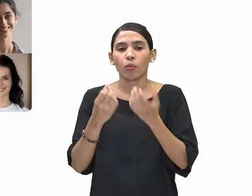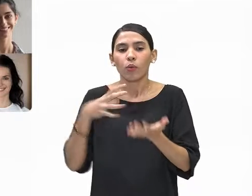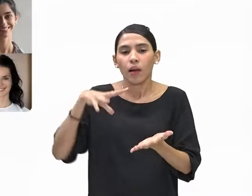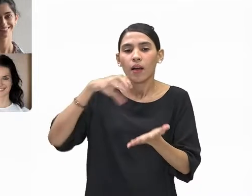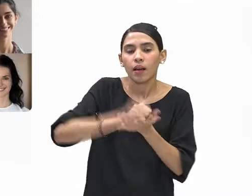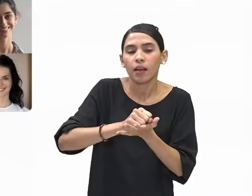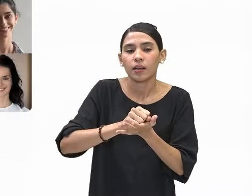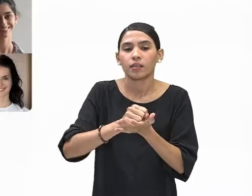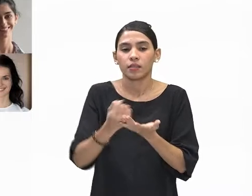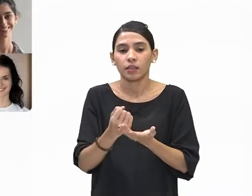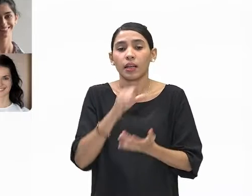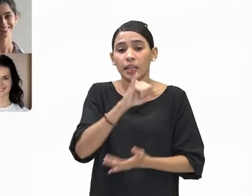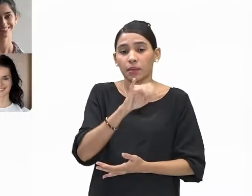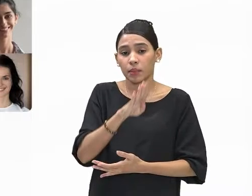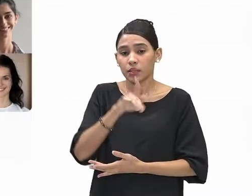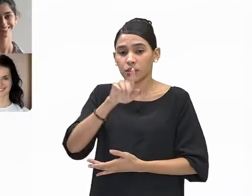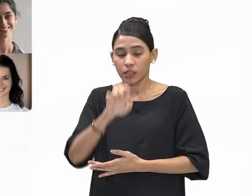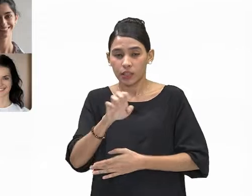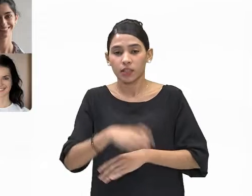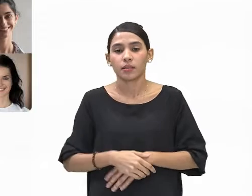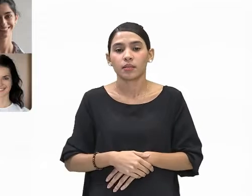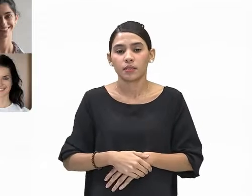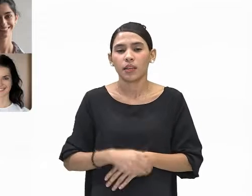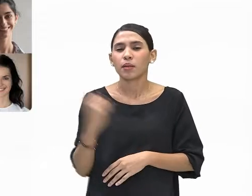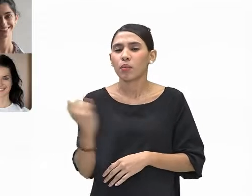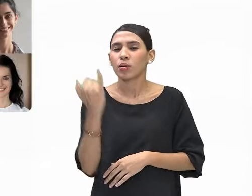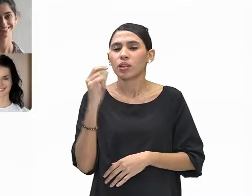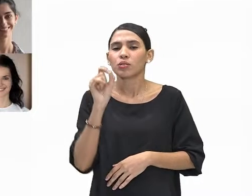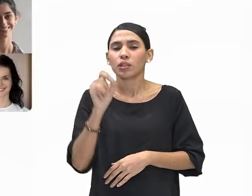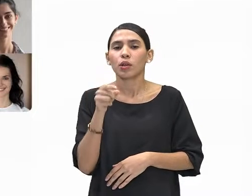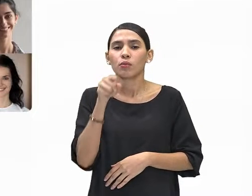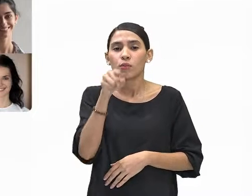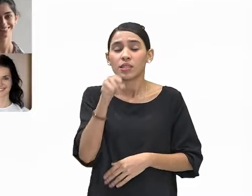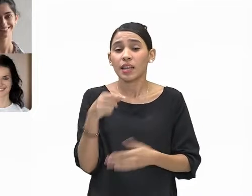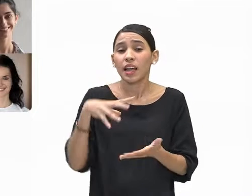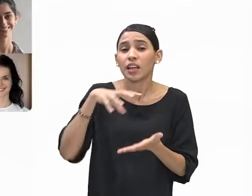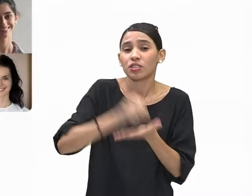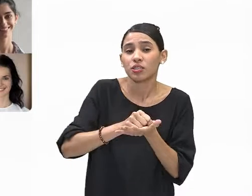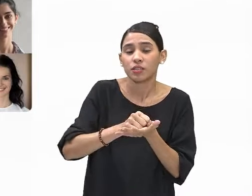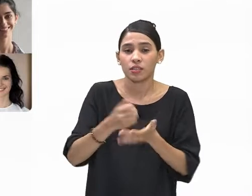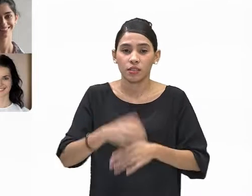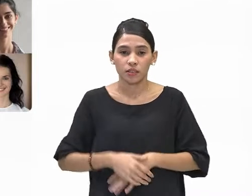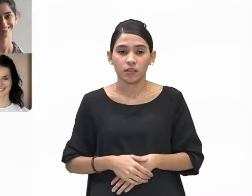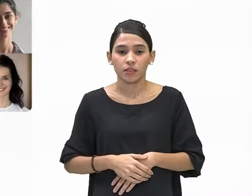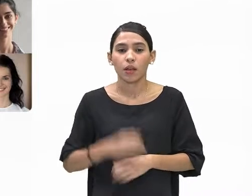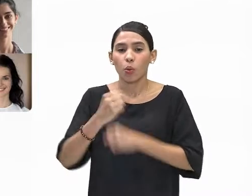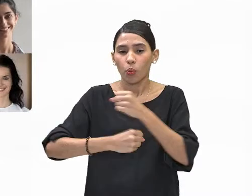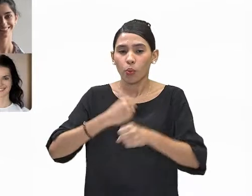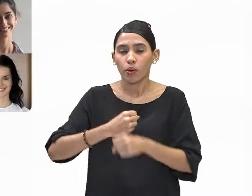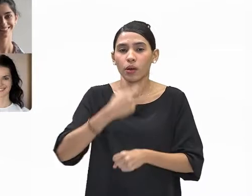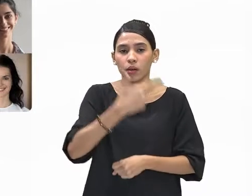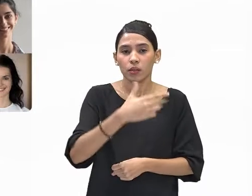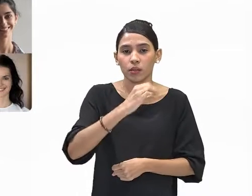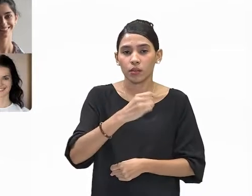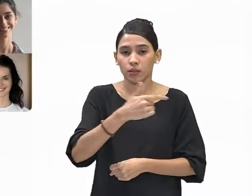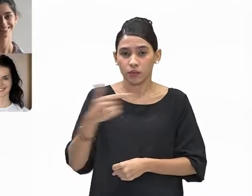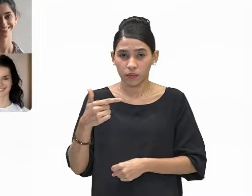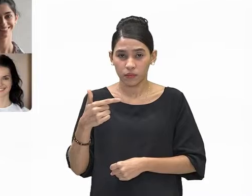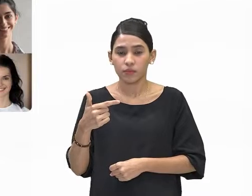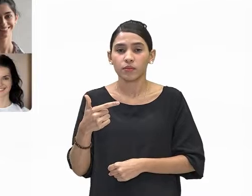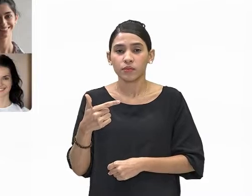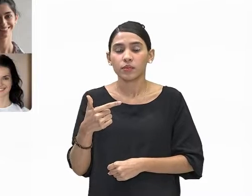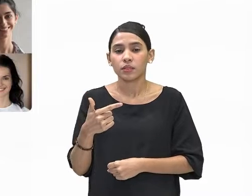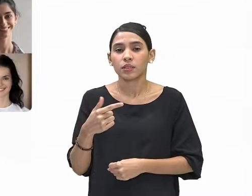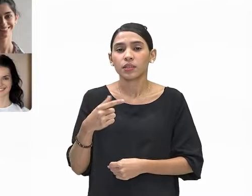autodeclaração. Então, para o IBGE, o que importa é como você se declara. E no ano de 2022